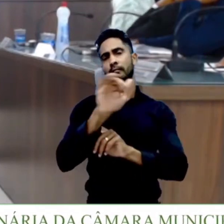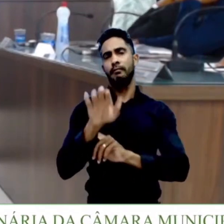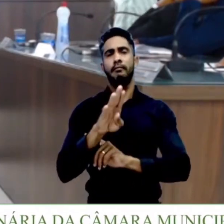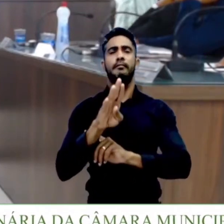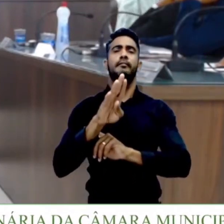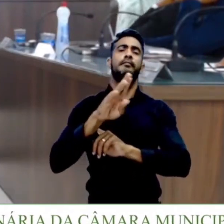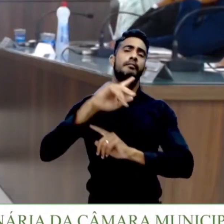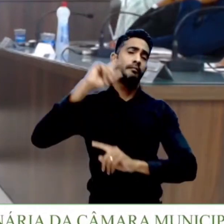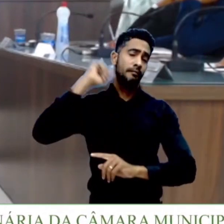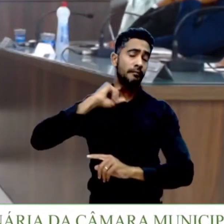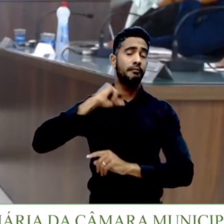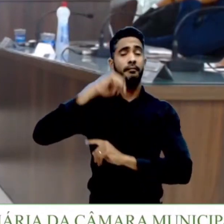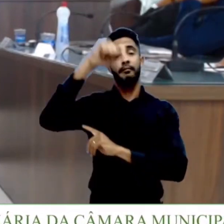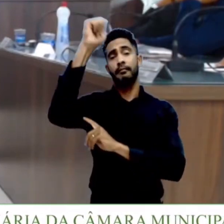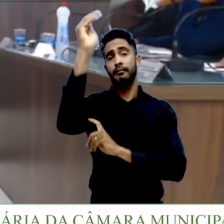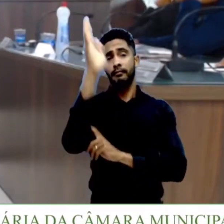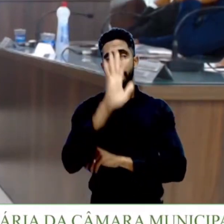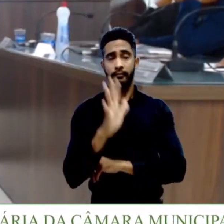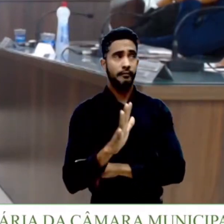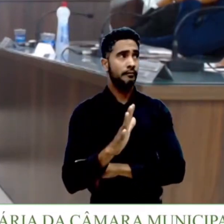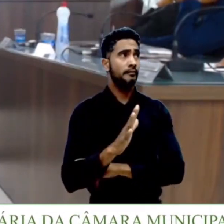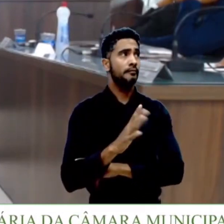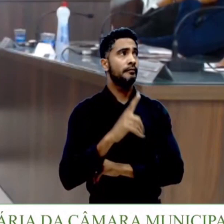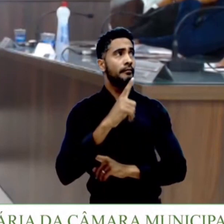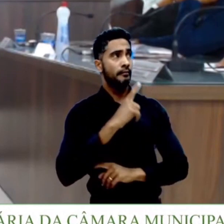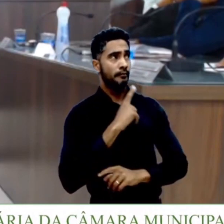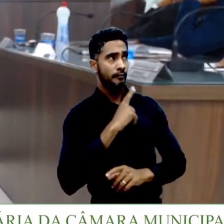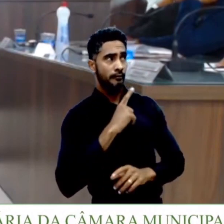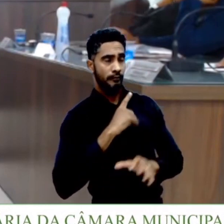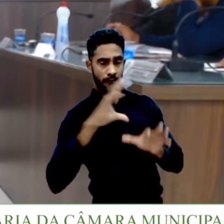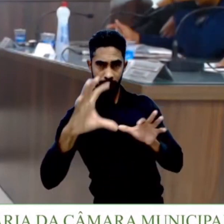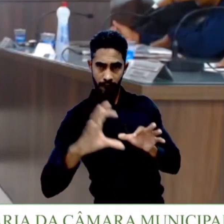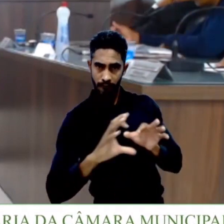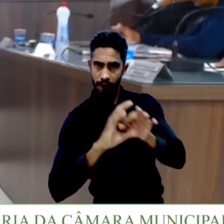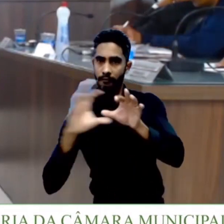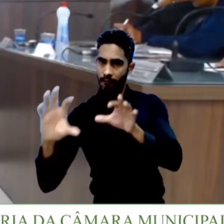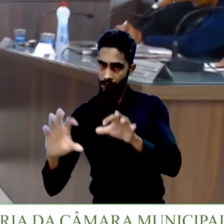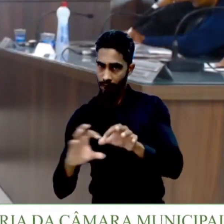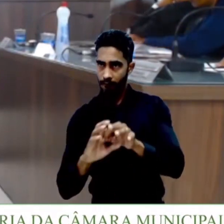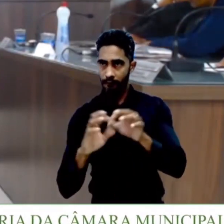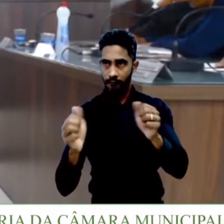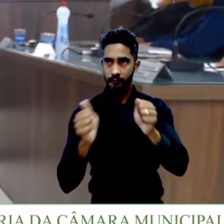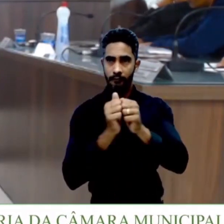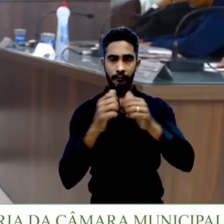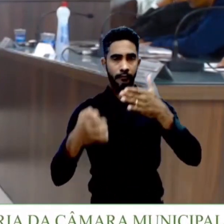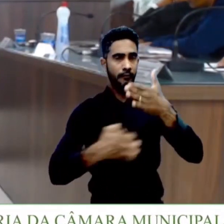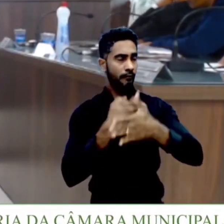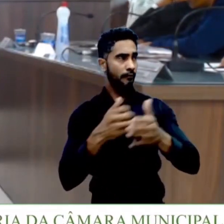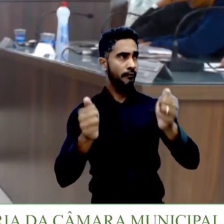e do Brasil. Aqui são nossos parceiros. Pode adiantar, Nete, por favor.